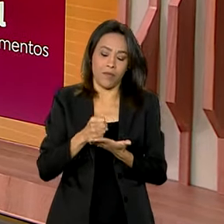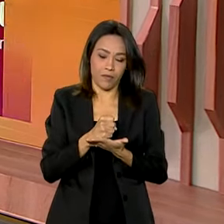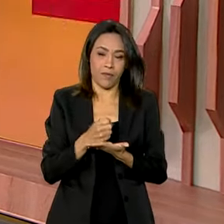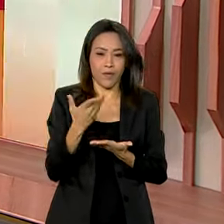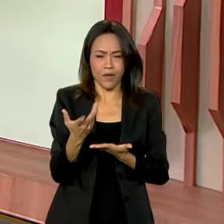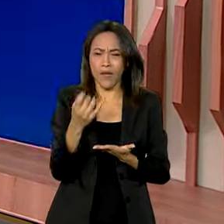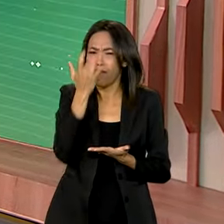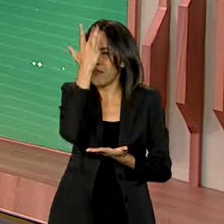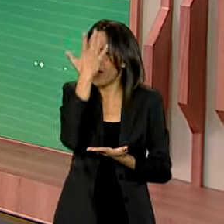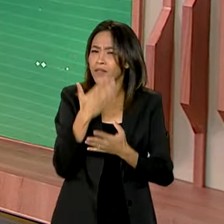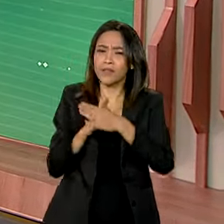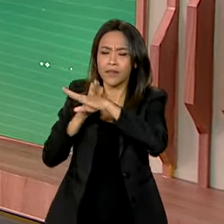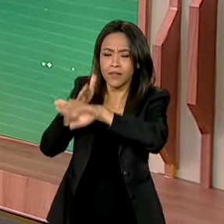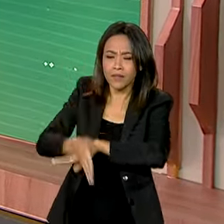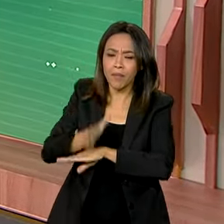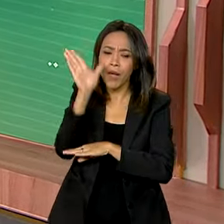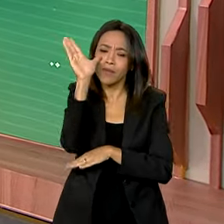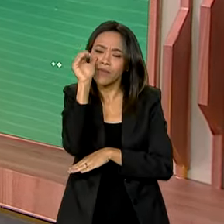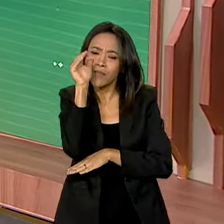acessar